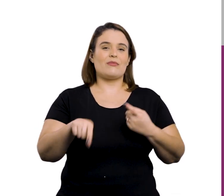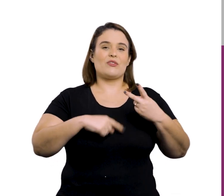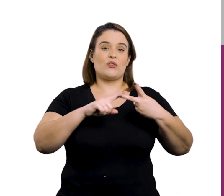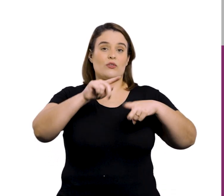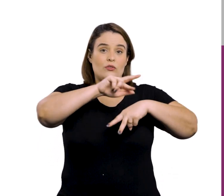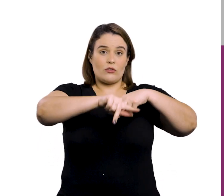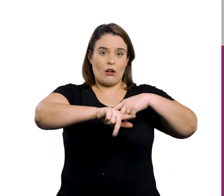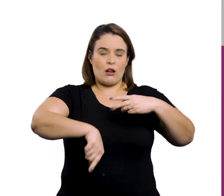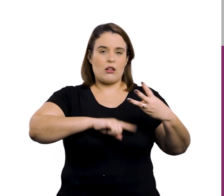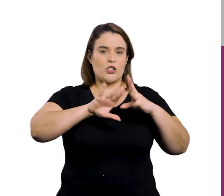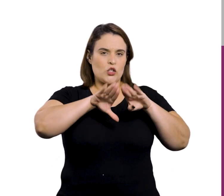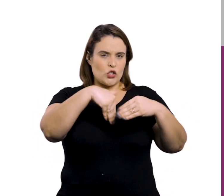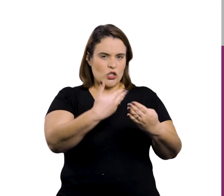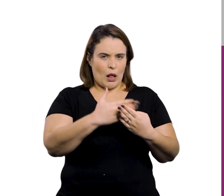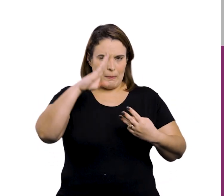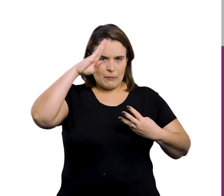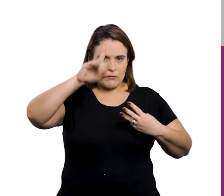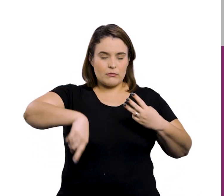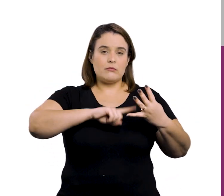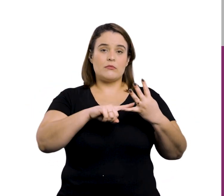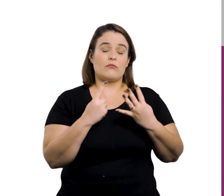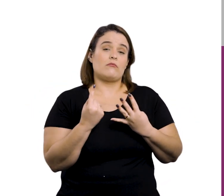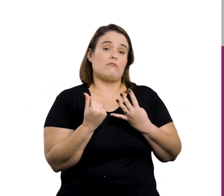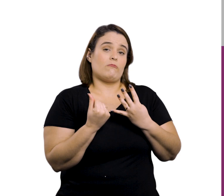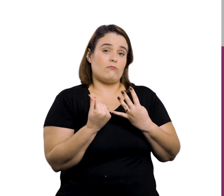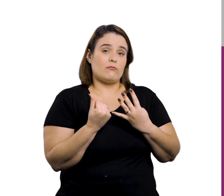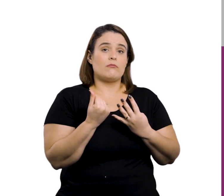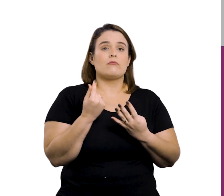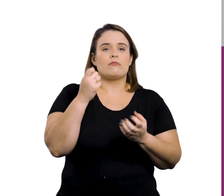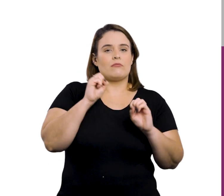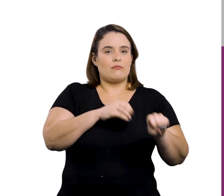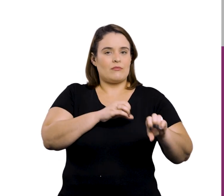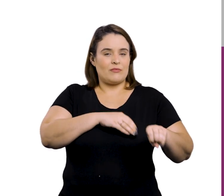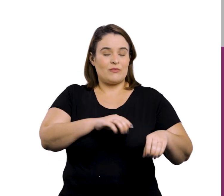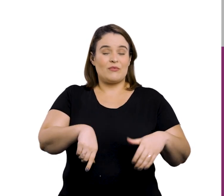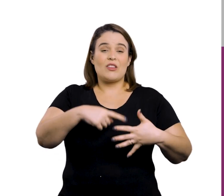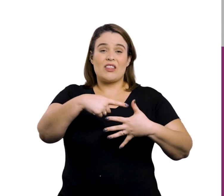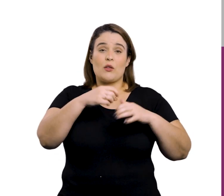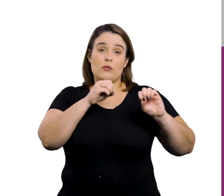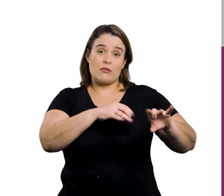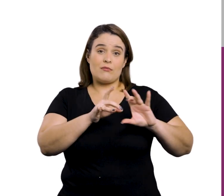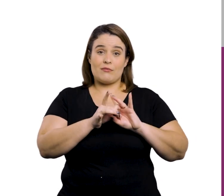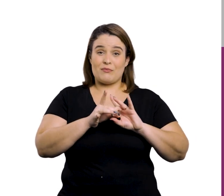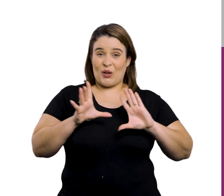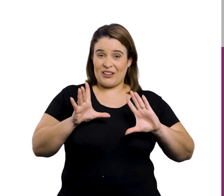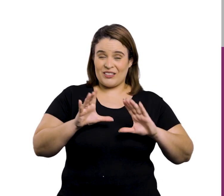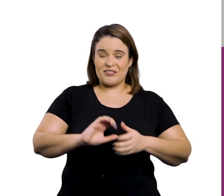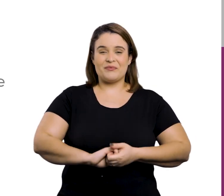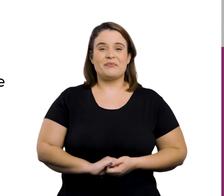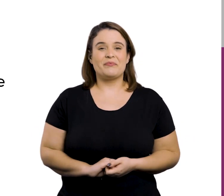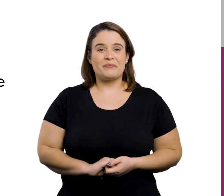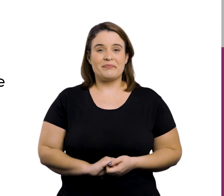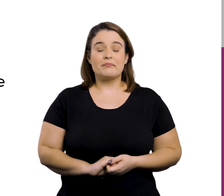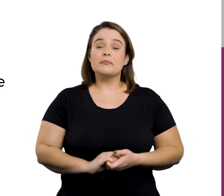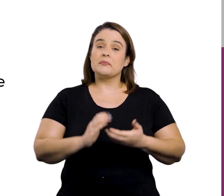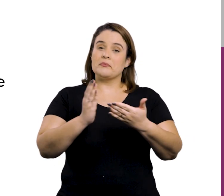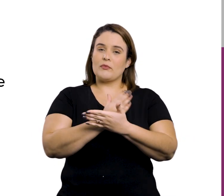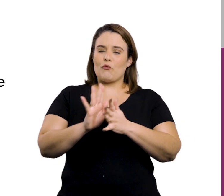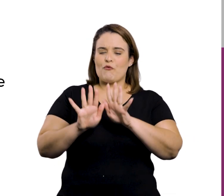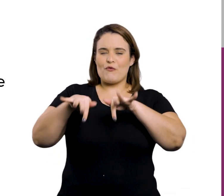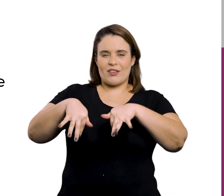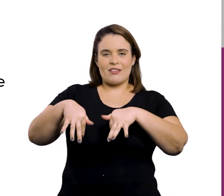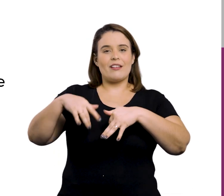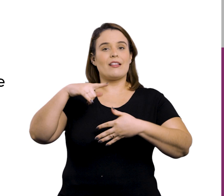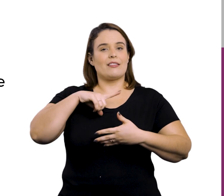privatização, gênero, militarização das escolas, financiamento da educação e educação democrática. Nas